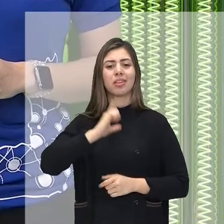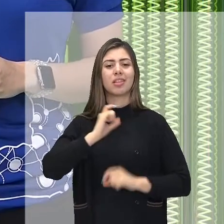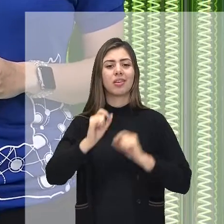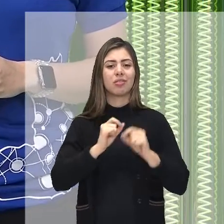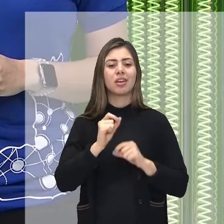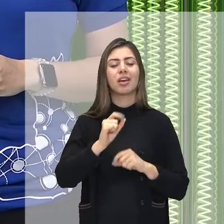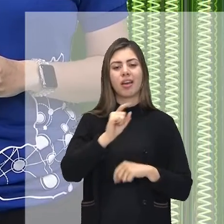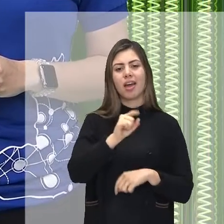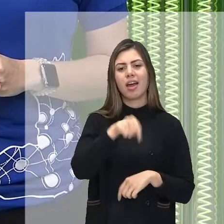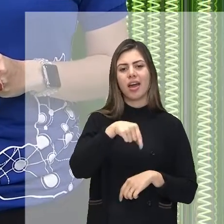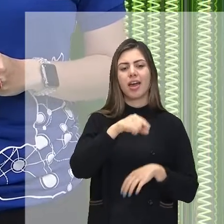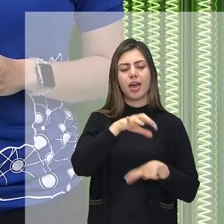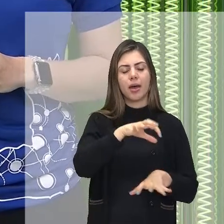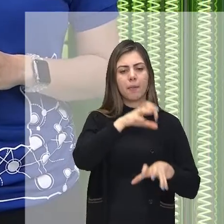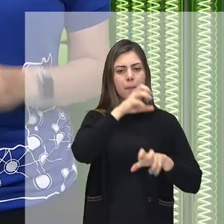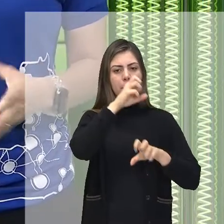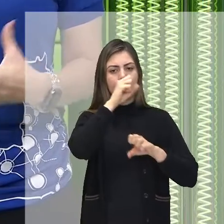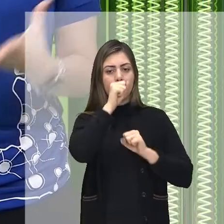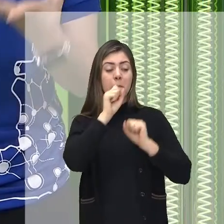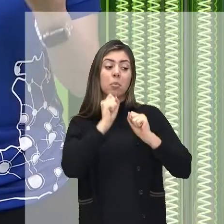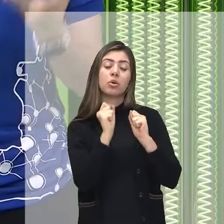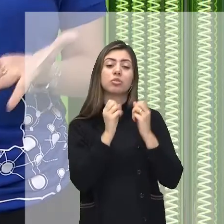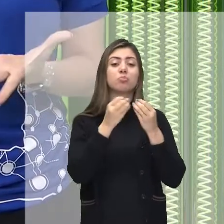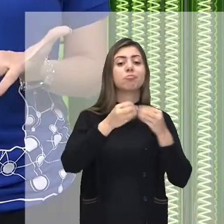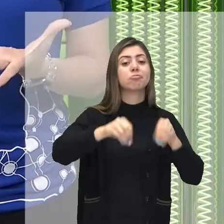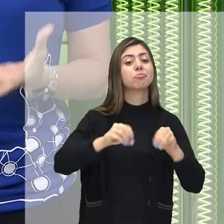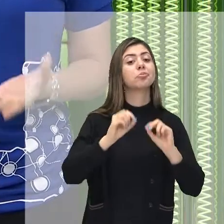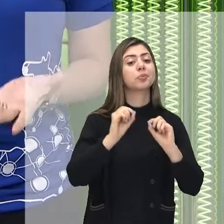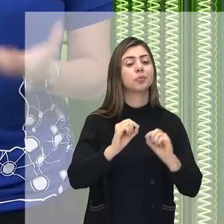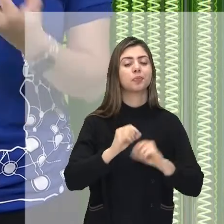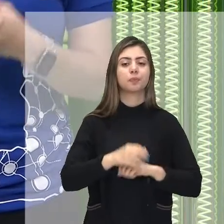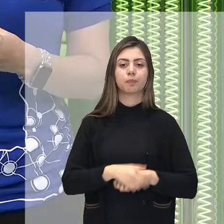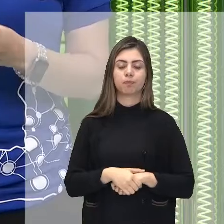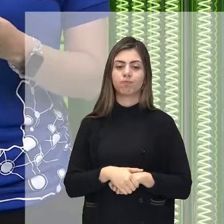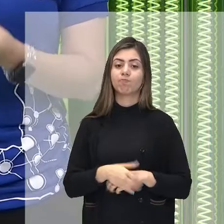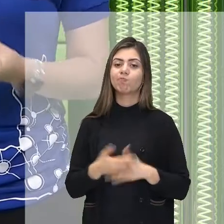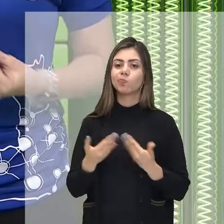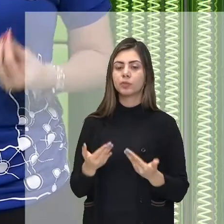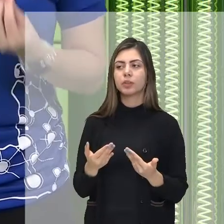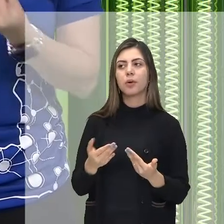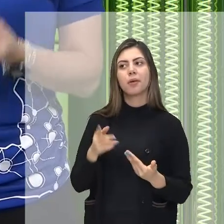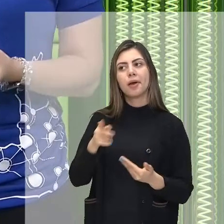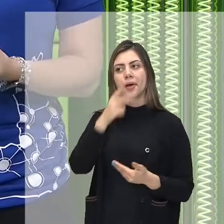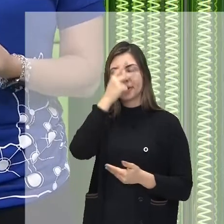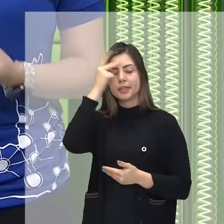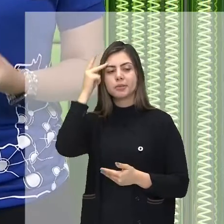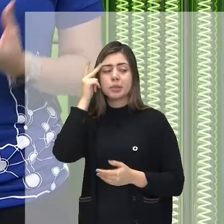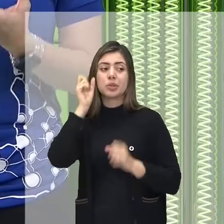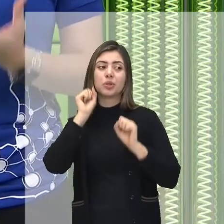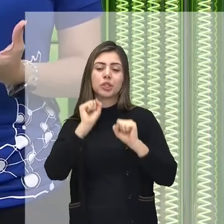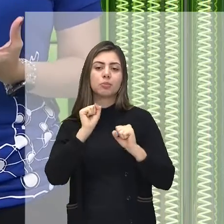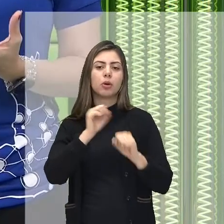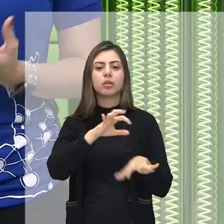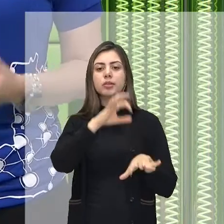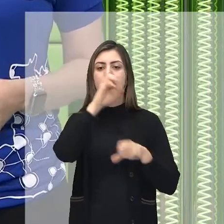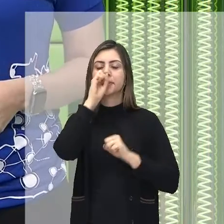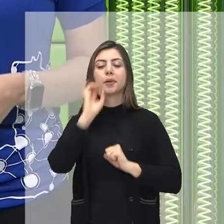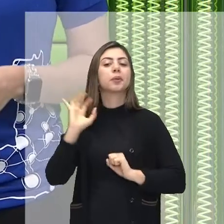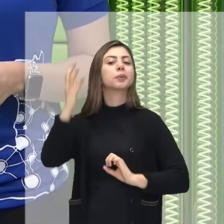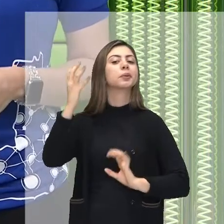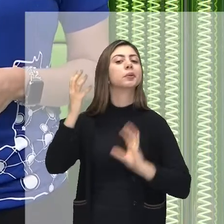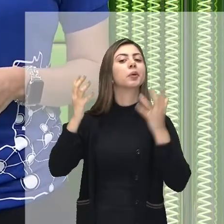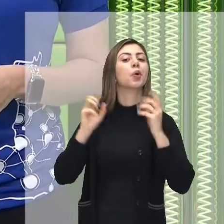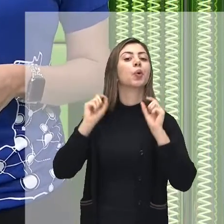por monóxido de carbono. Em que situações as pessoas ficam expostas a esse